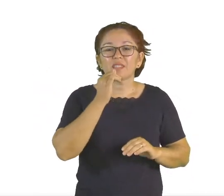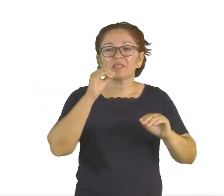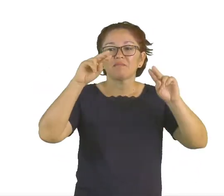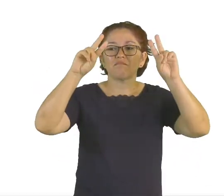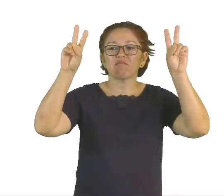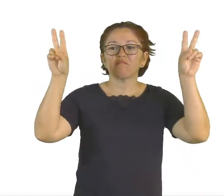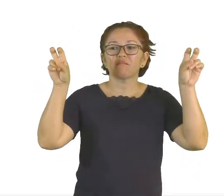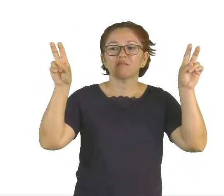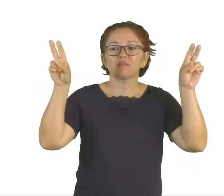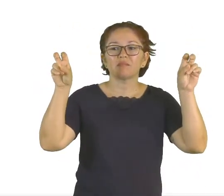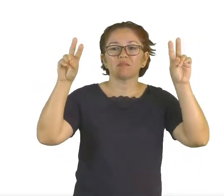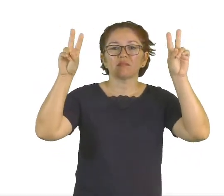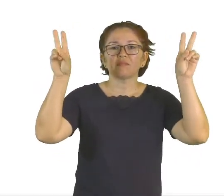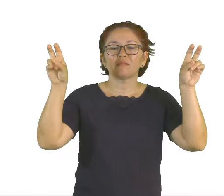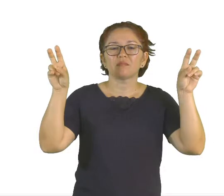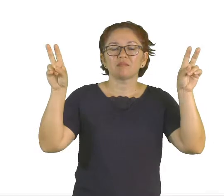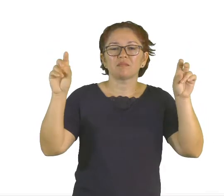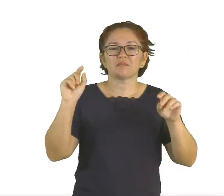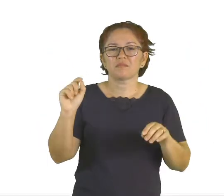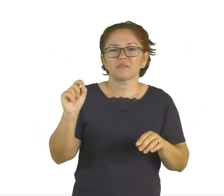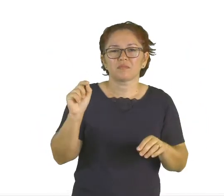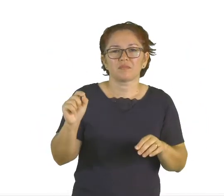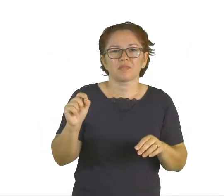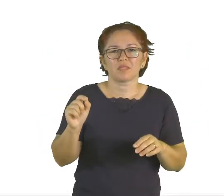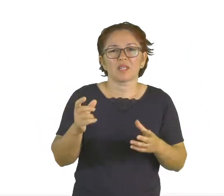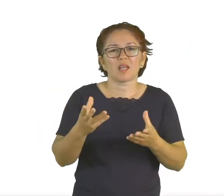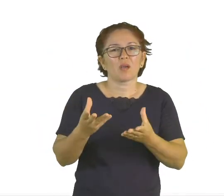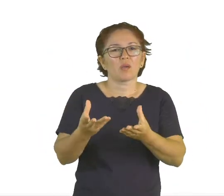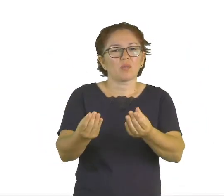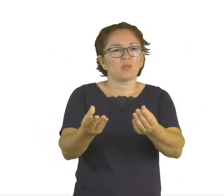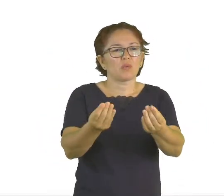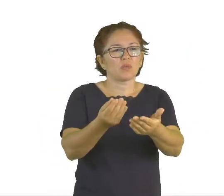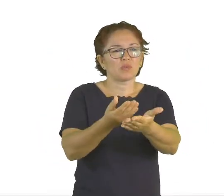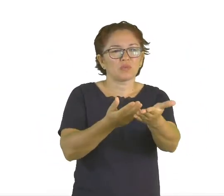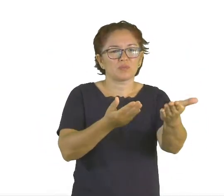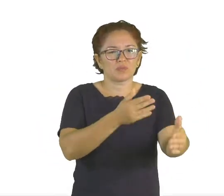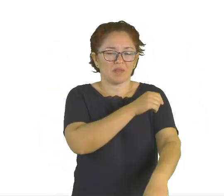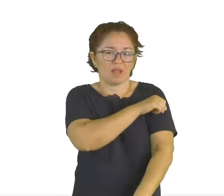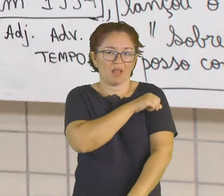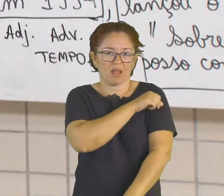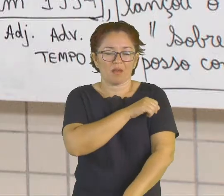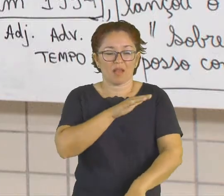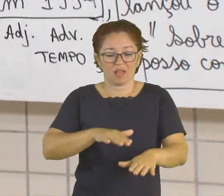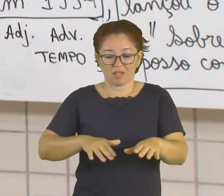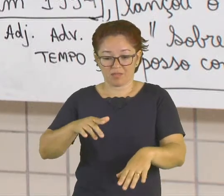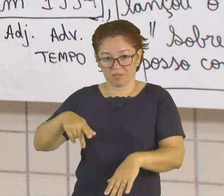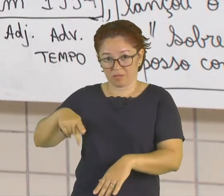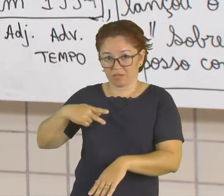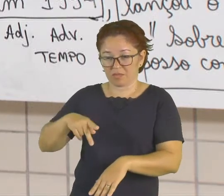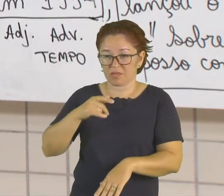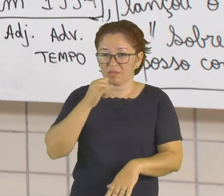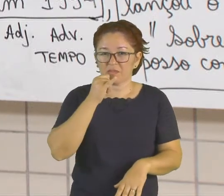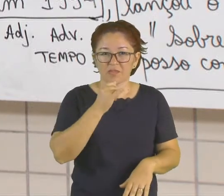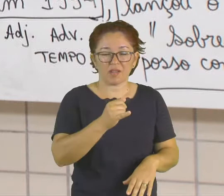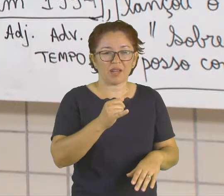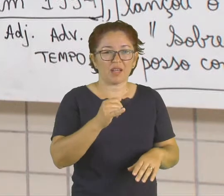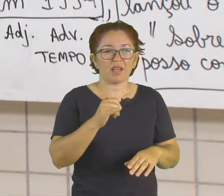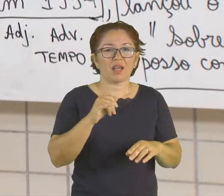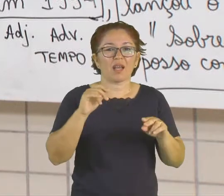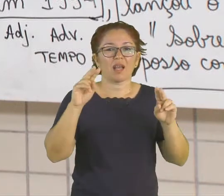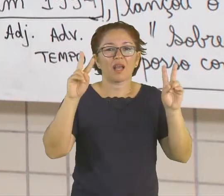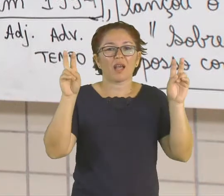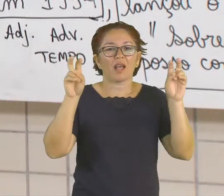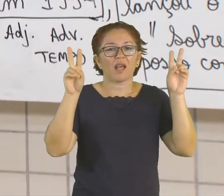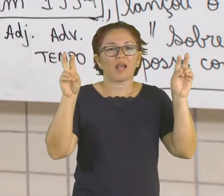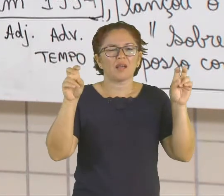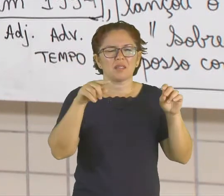as aspas. Muitos alunos, às vezes, quando a gente fala o nome, tenta, mas o que é aspa, o que é